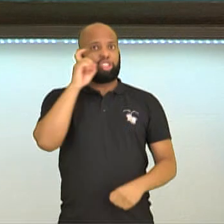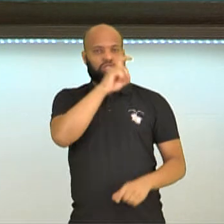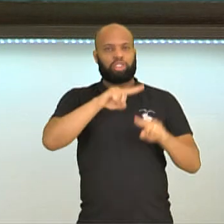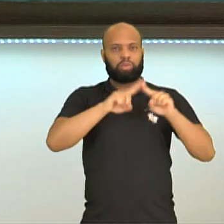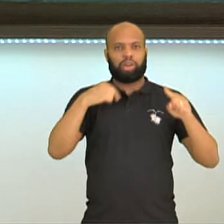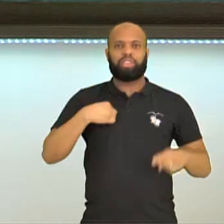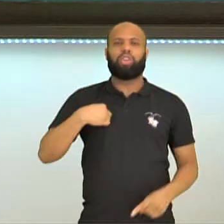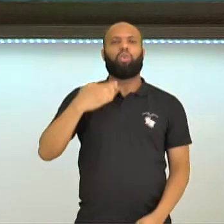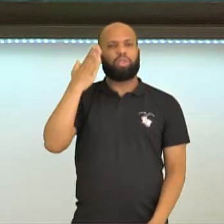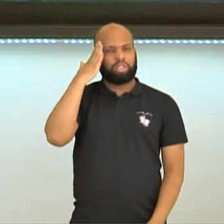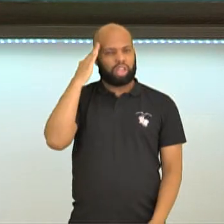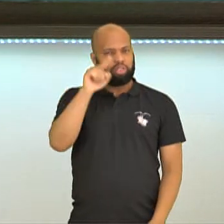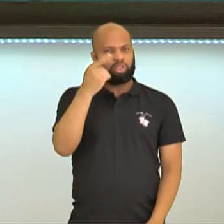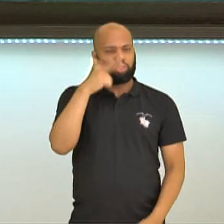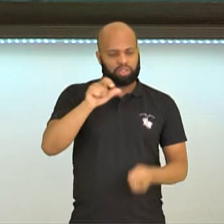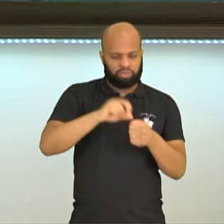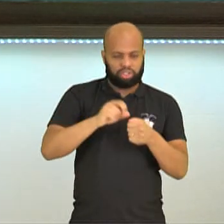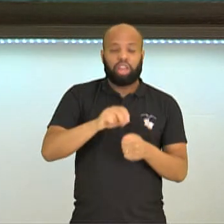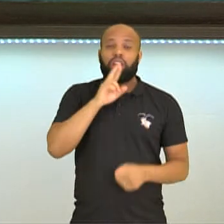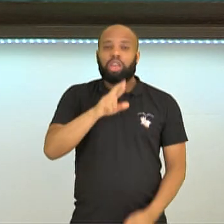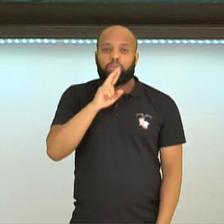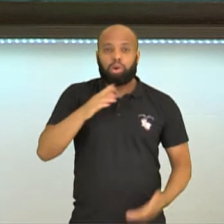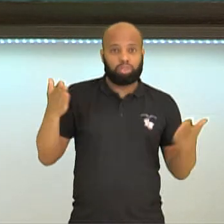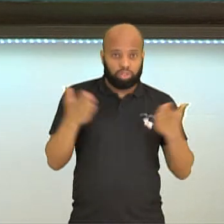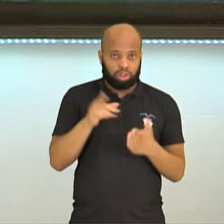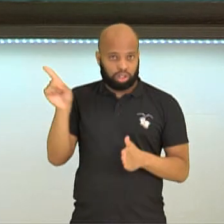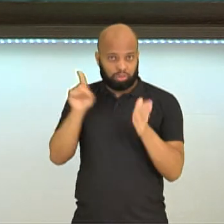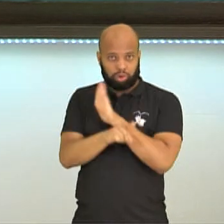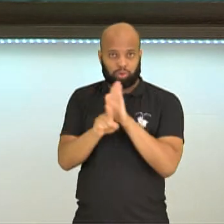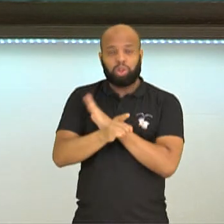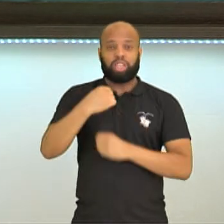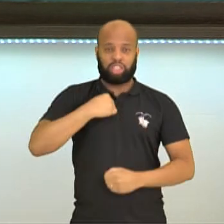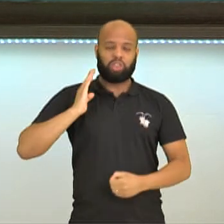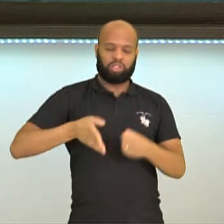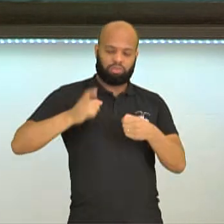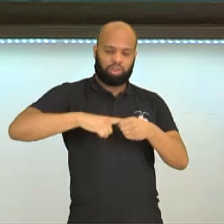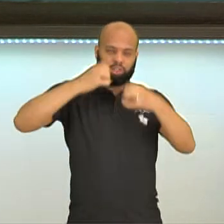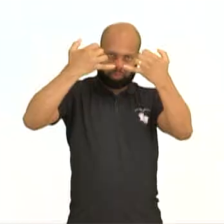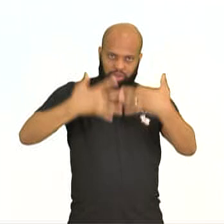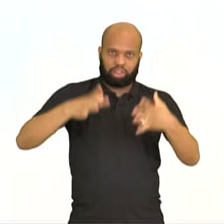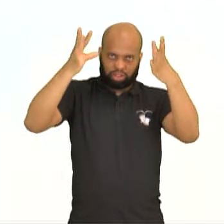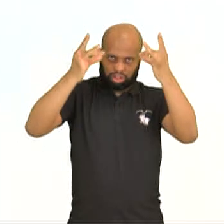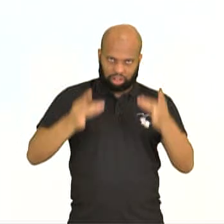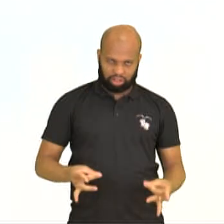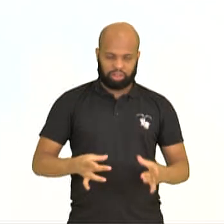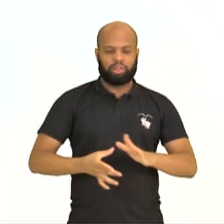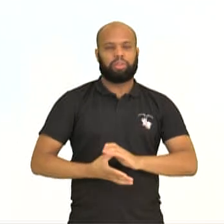são capazes de fazer. Resolvam aí essa questão que eu já volto comentando com vocês.